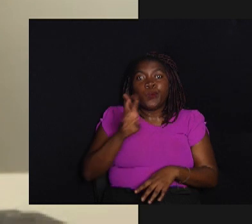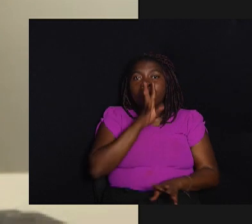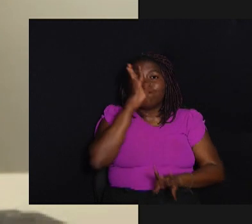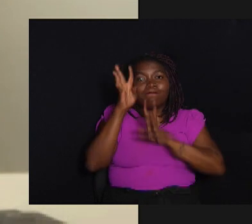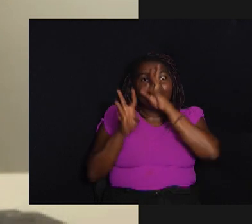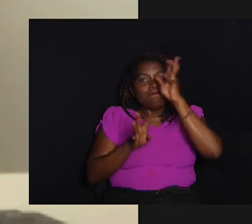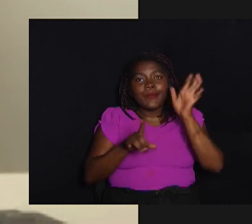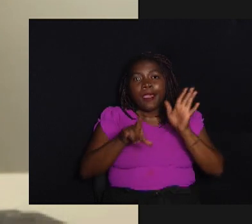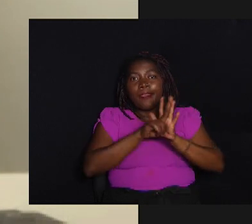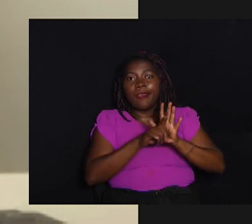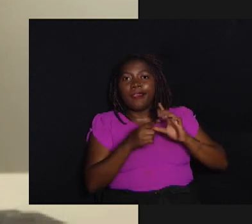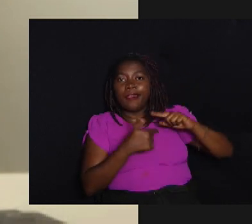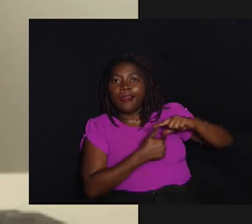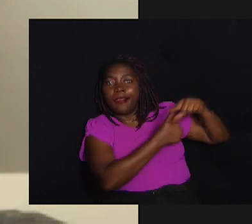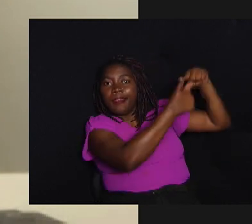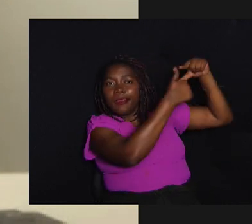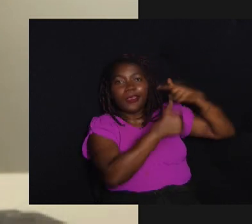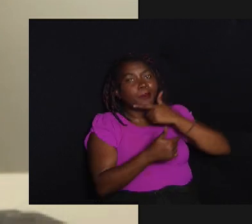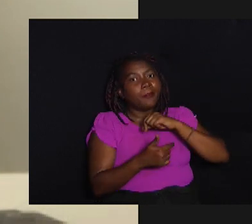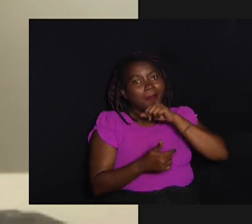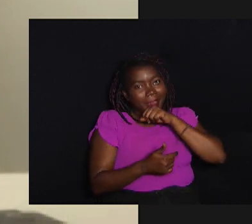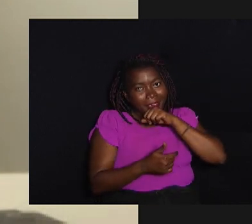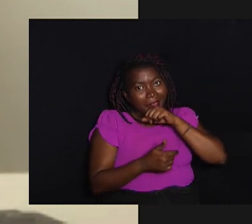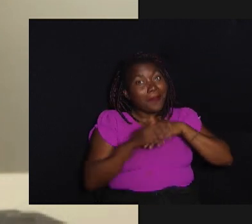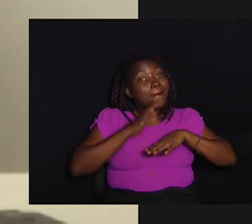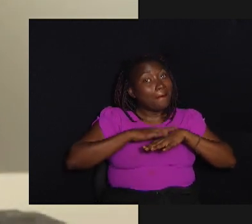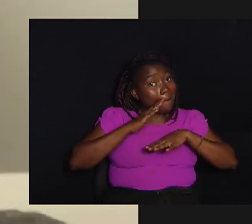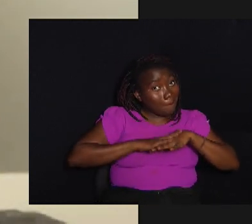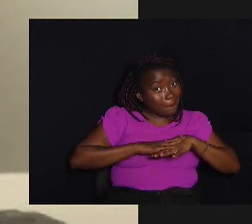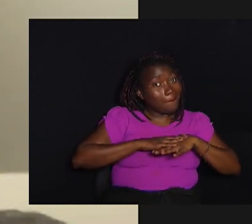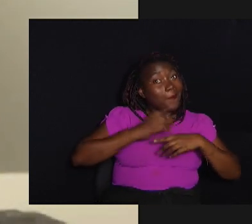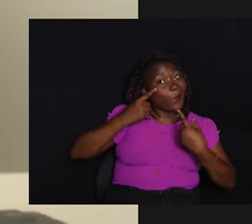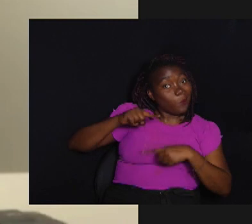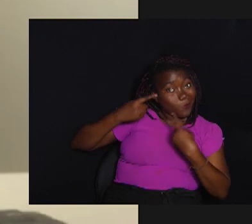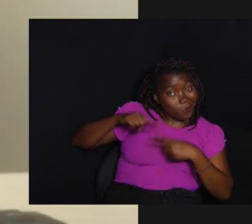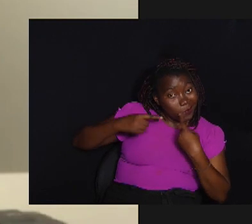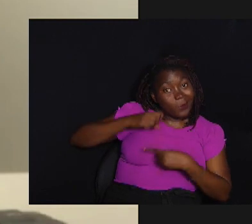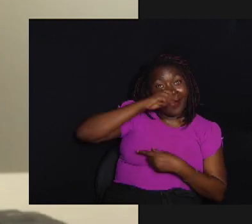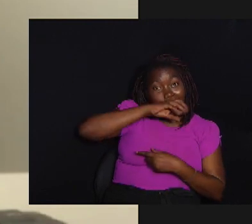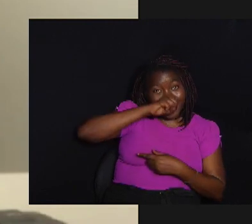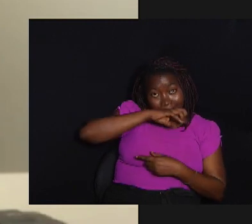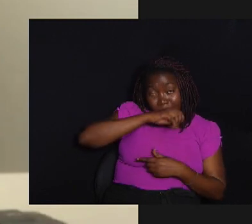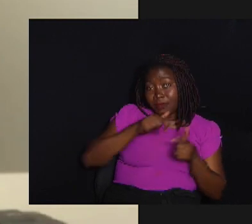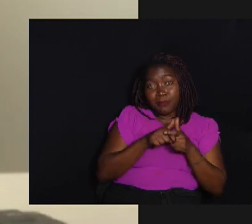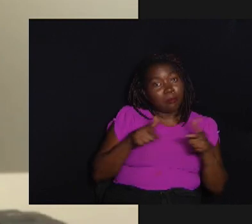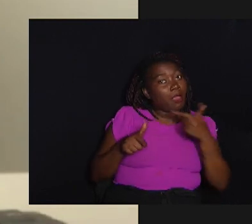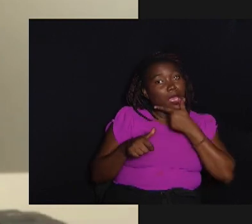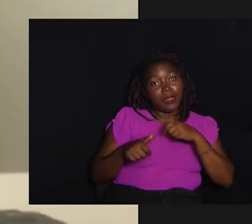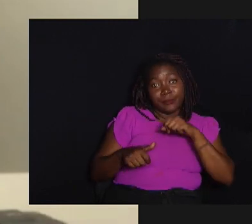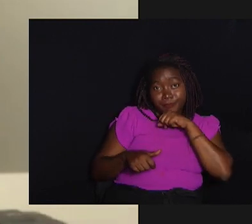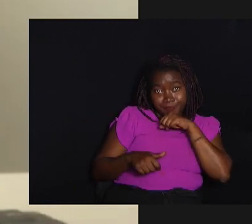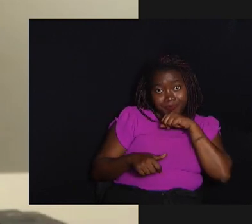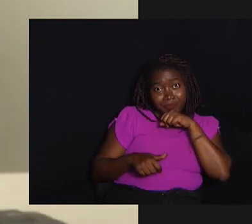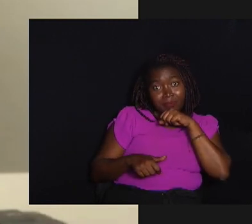da alienação parental pelos abusadores, por genitores, em sua maioria abusadores, e abusadores